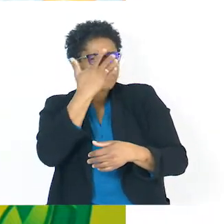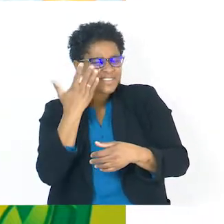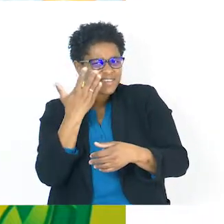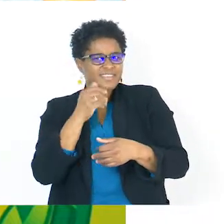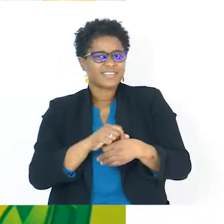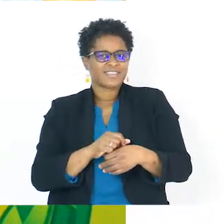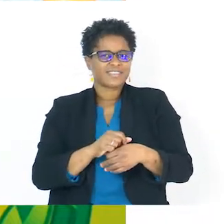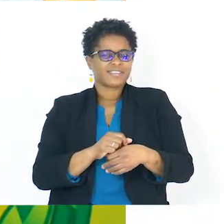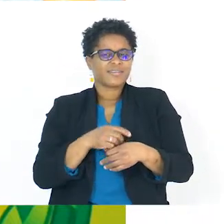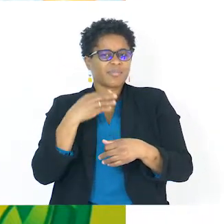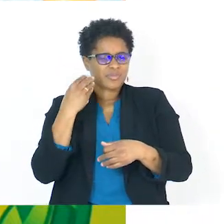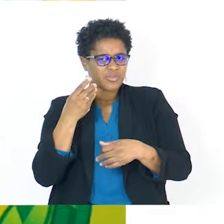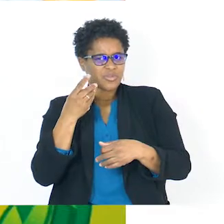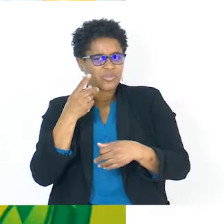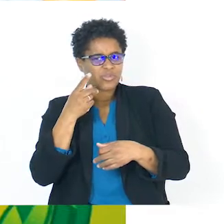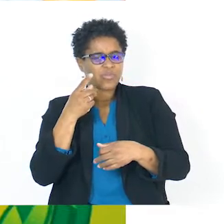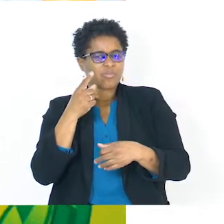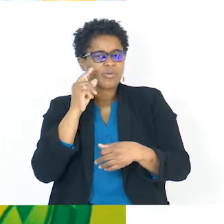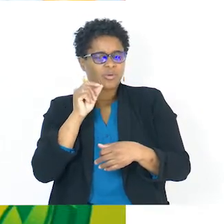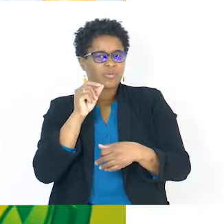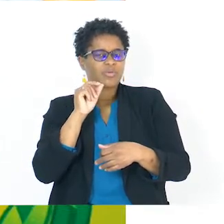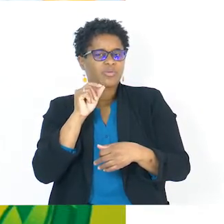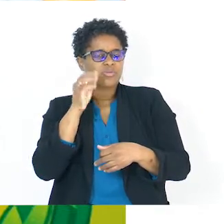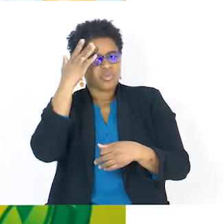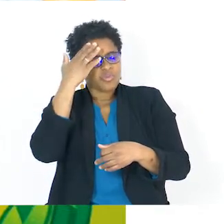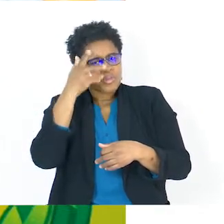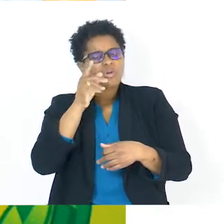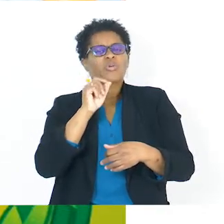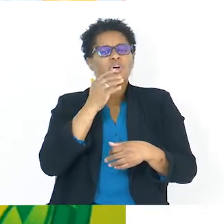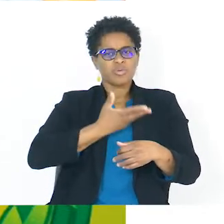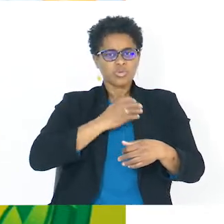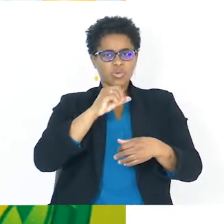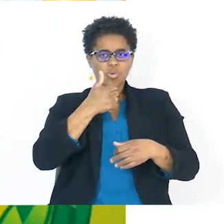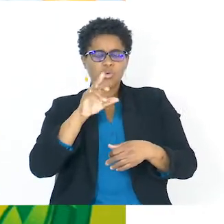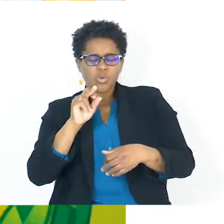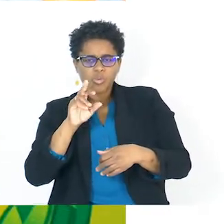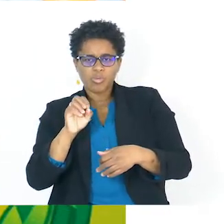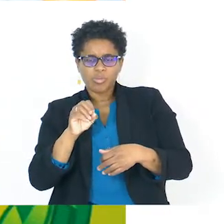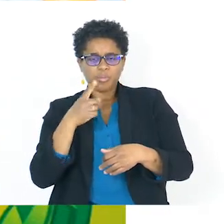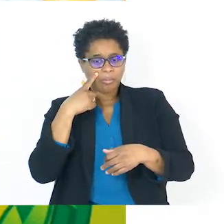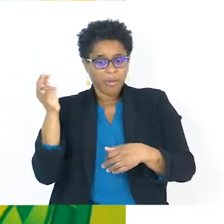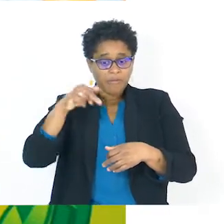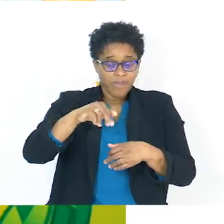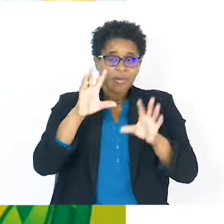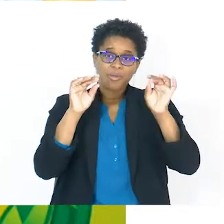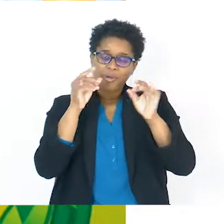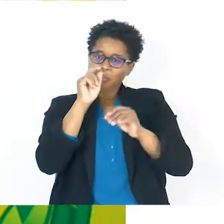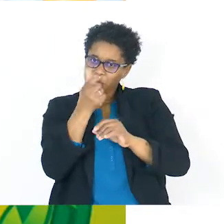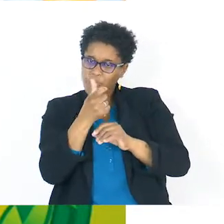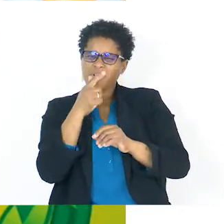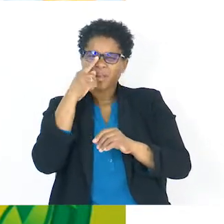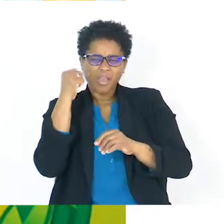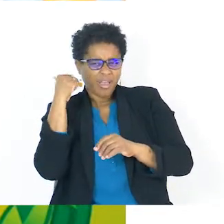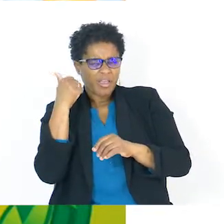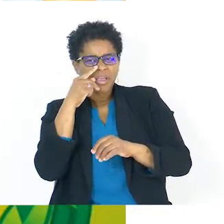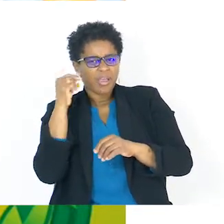dia para um jovenzinho chamado Dobro aparecer e ir brincar um pouco. Ele tinha